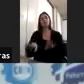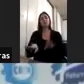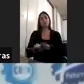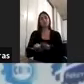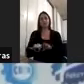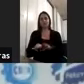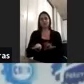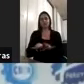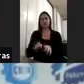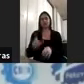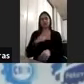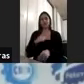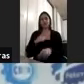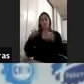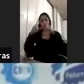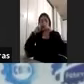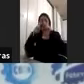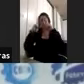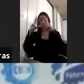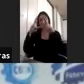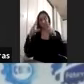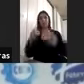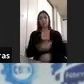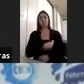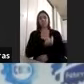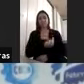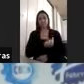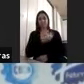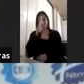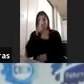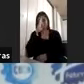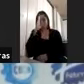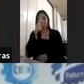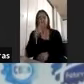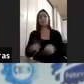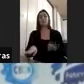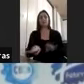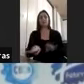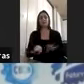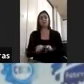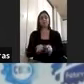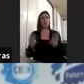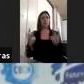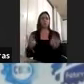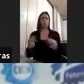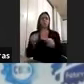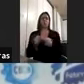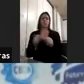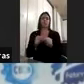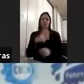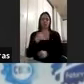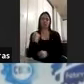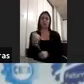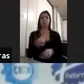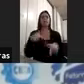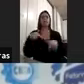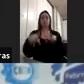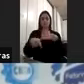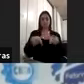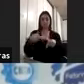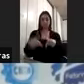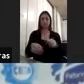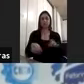eles causaram, da forma como eles expulsaram, né, nós, os trabalhadores, para fora da fábrica,